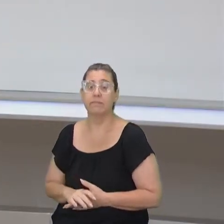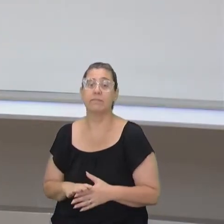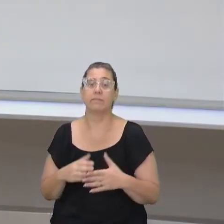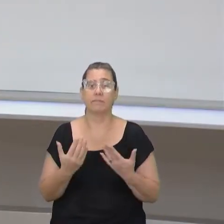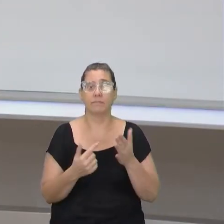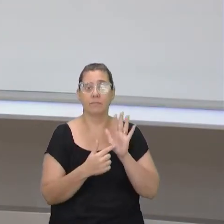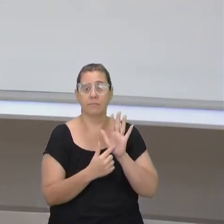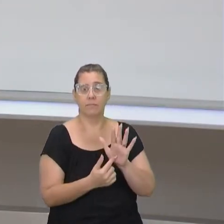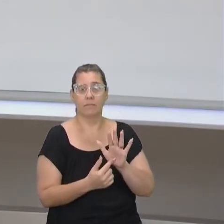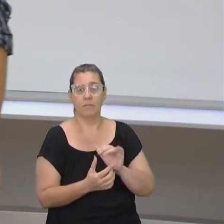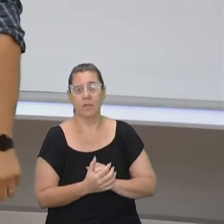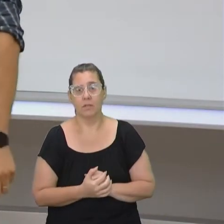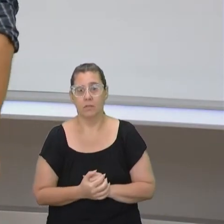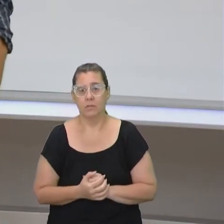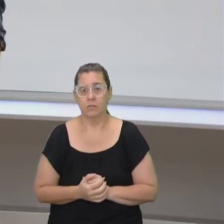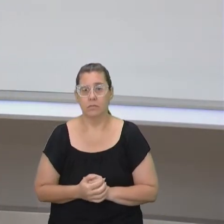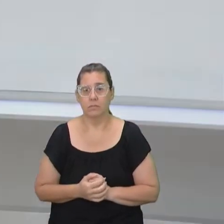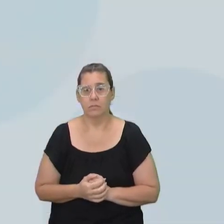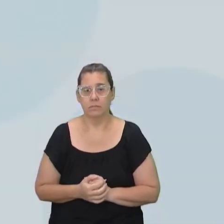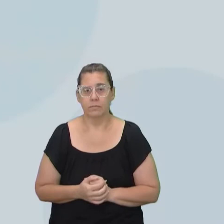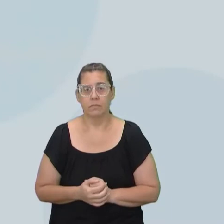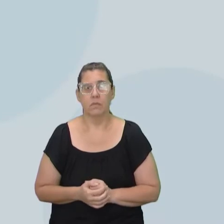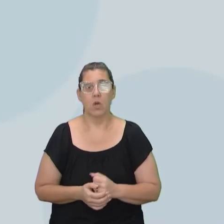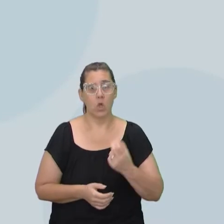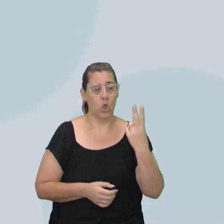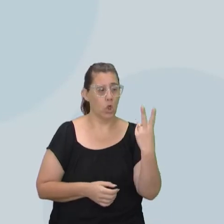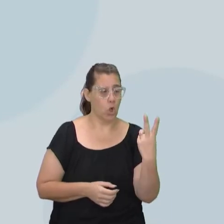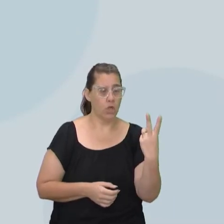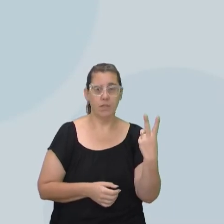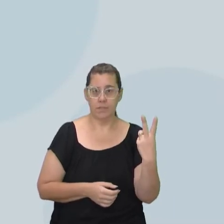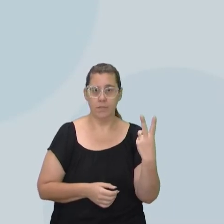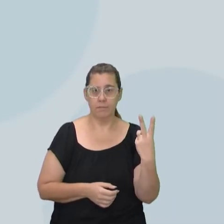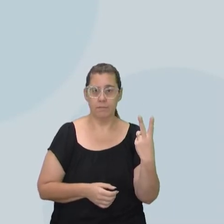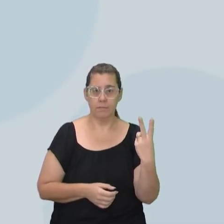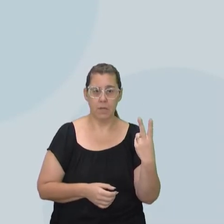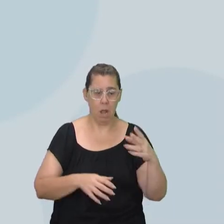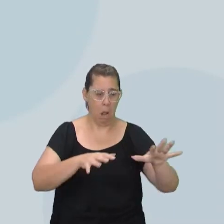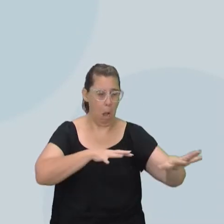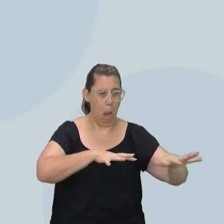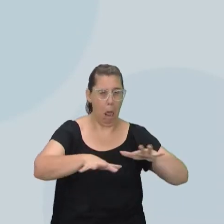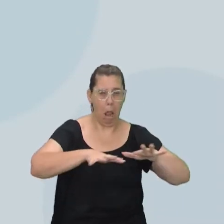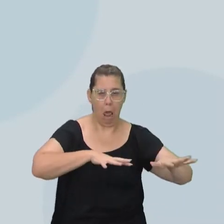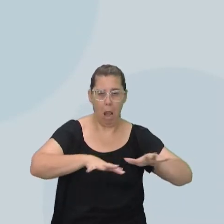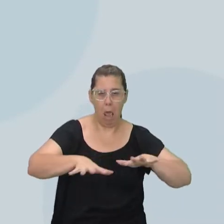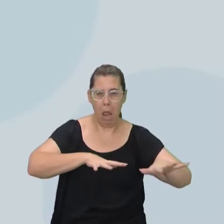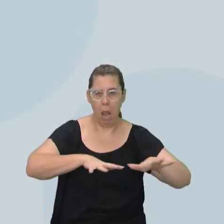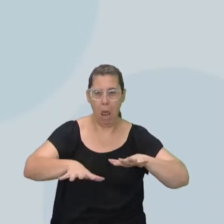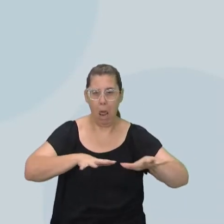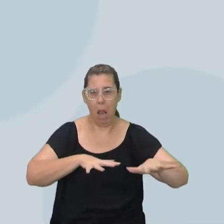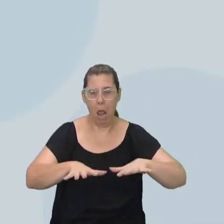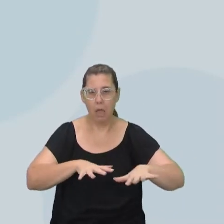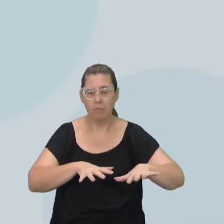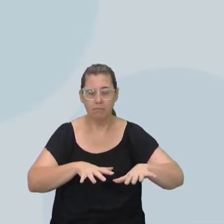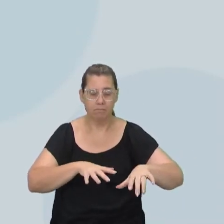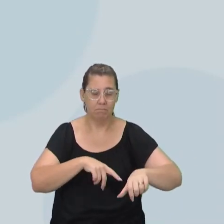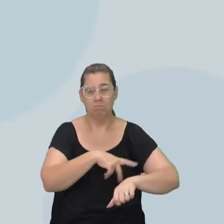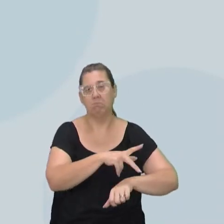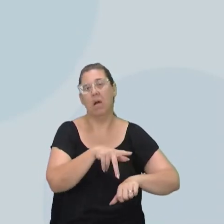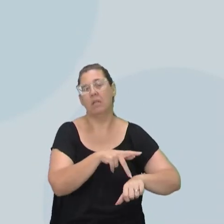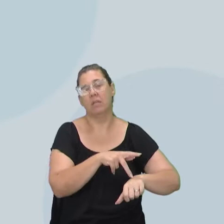olha só. 2 terremotos, 2 earthquakes, 2 terremotos,